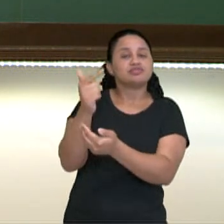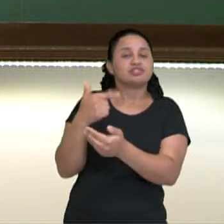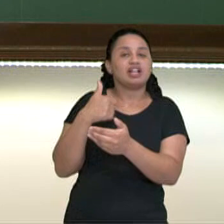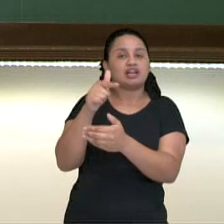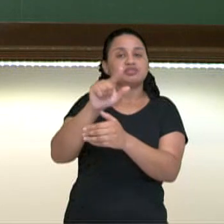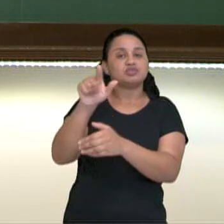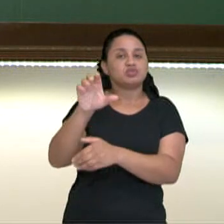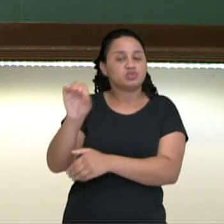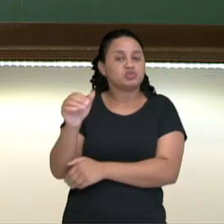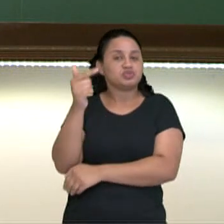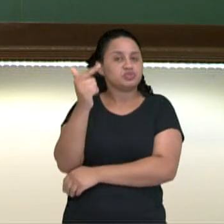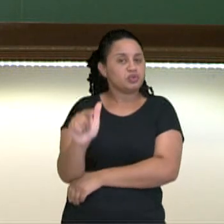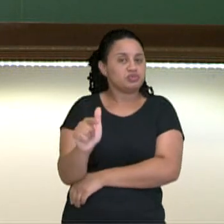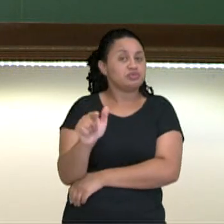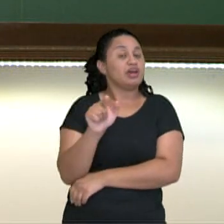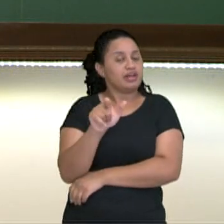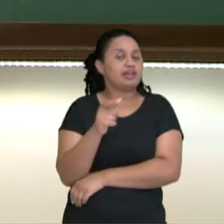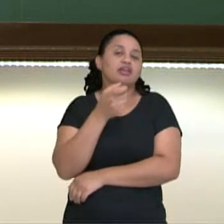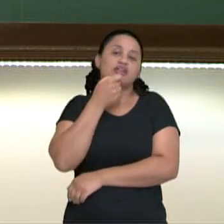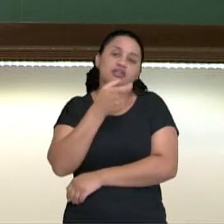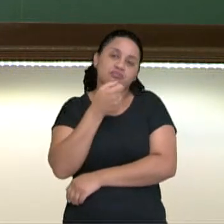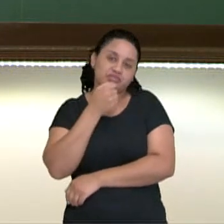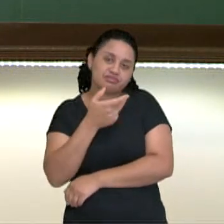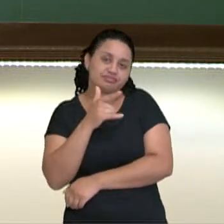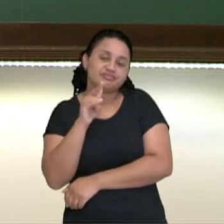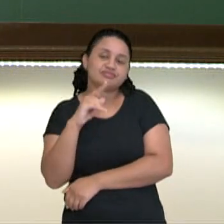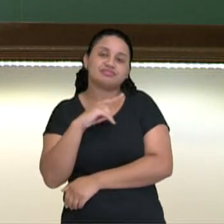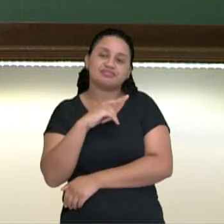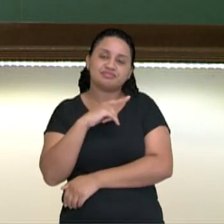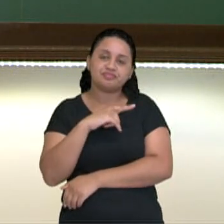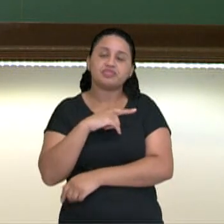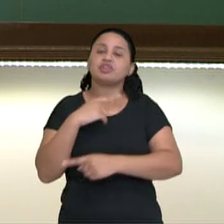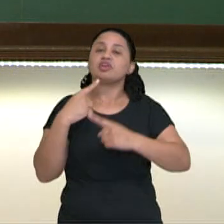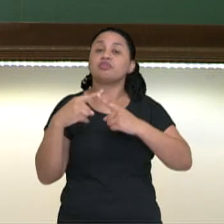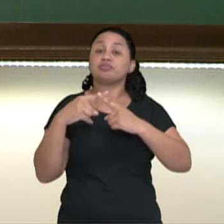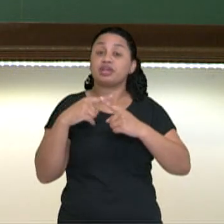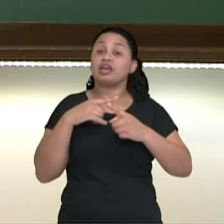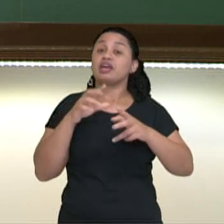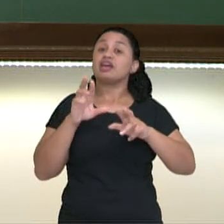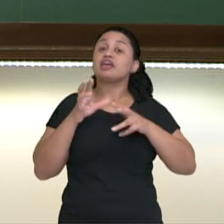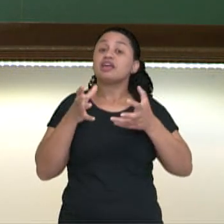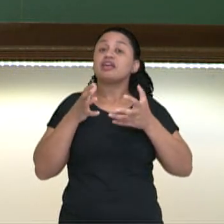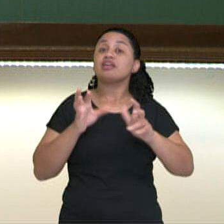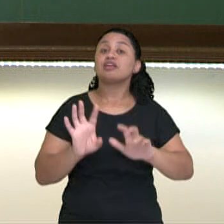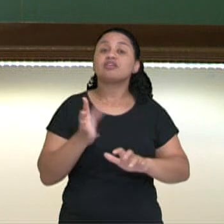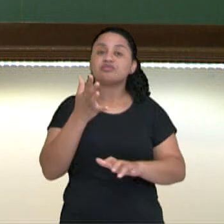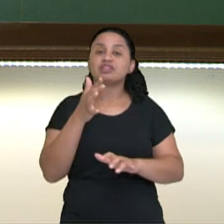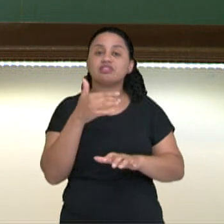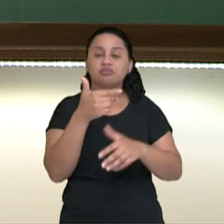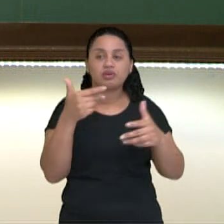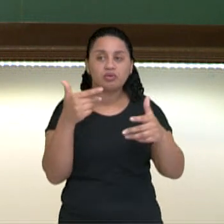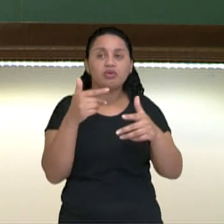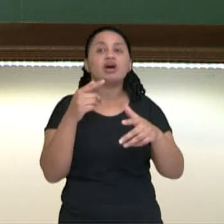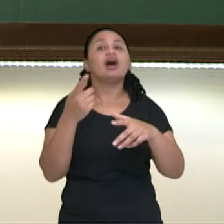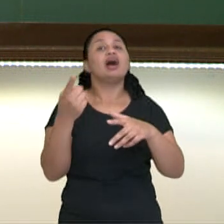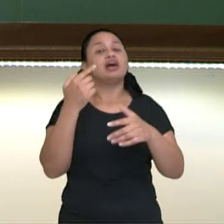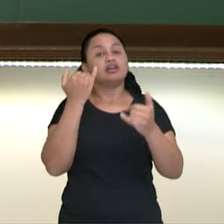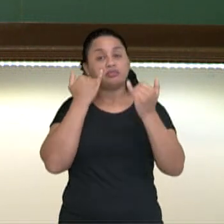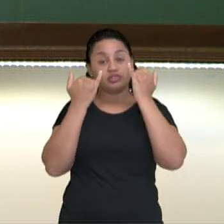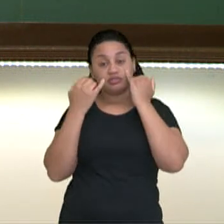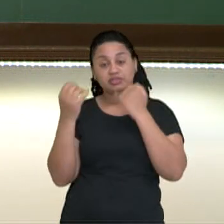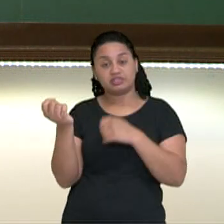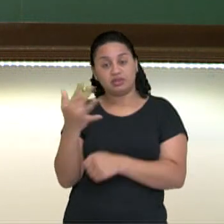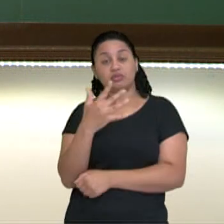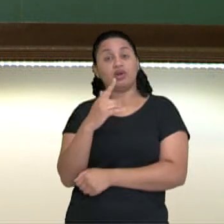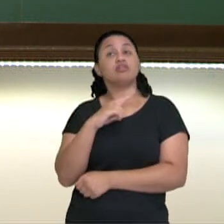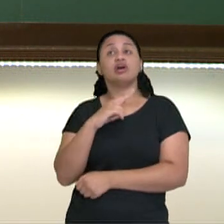Então, aí que está o humor da piada, onde teve a quebra da expectativa e aí uma informação nova